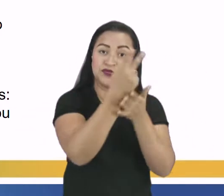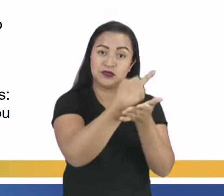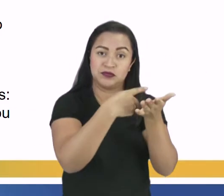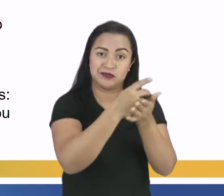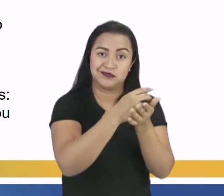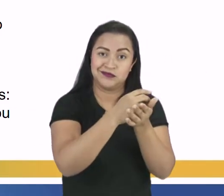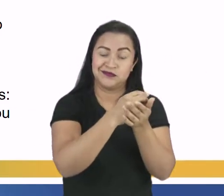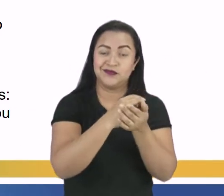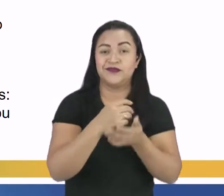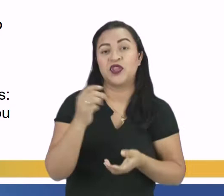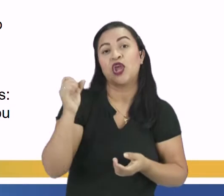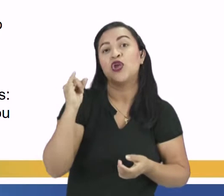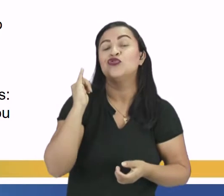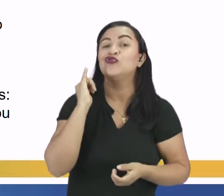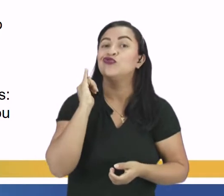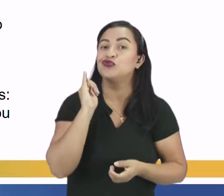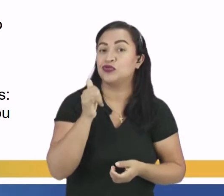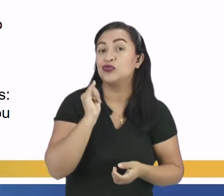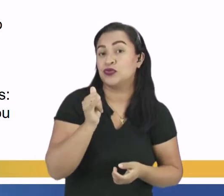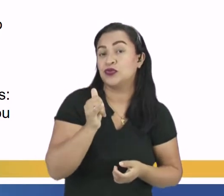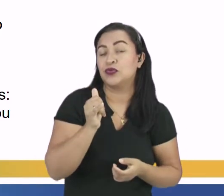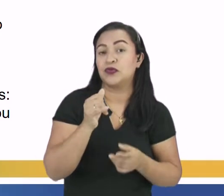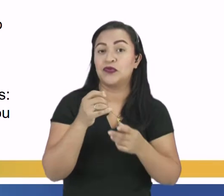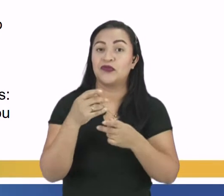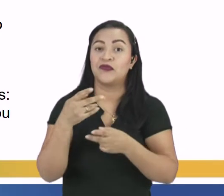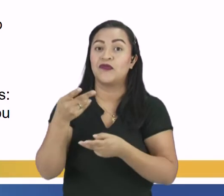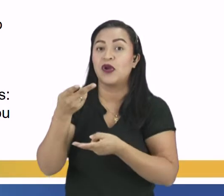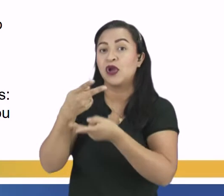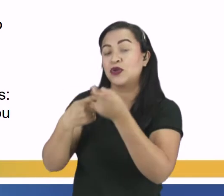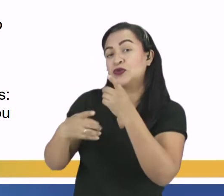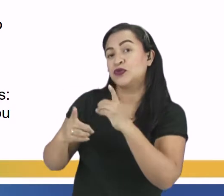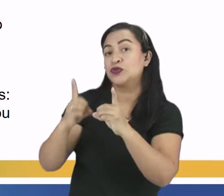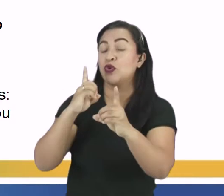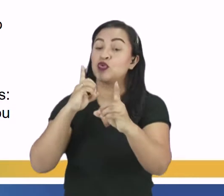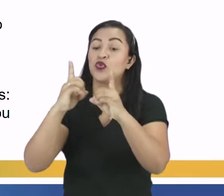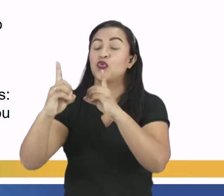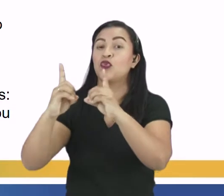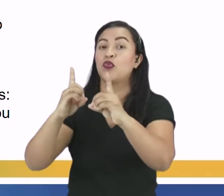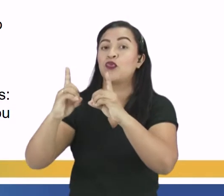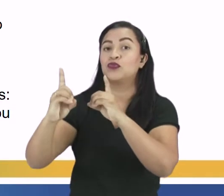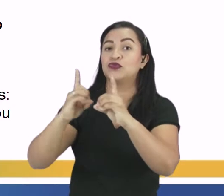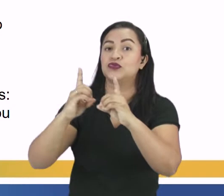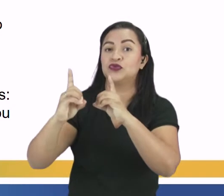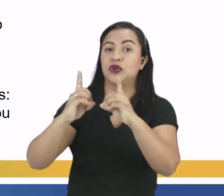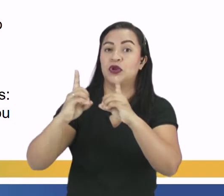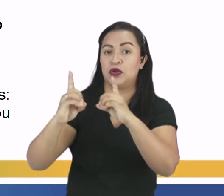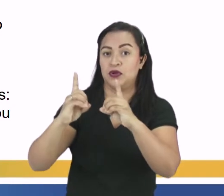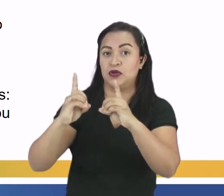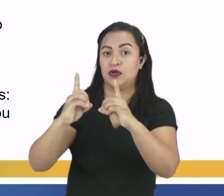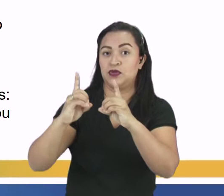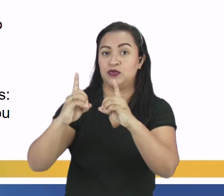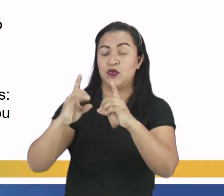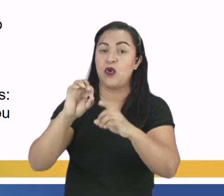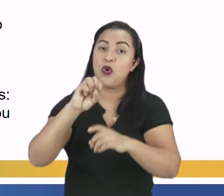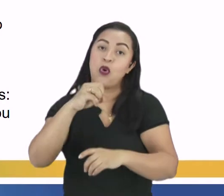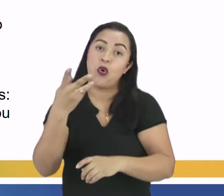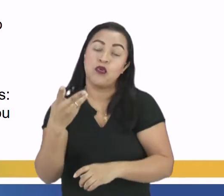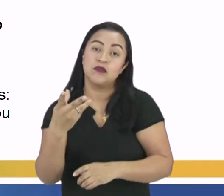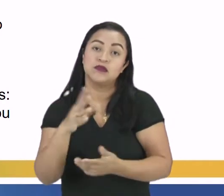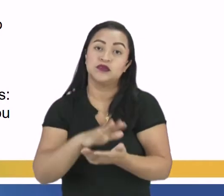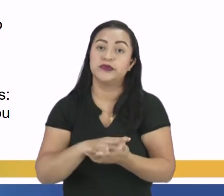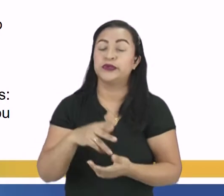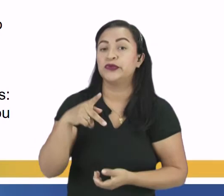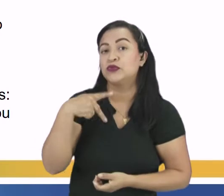conversacional, tanto de um monólogo quanto de um solilóquio, ou seja, tanto de uma pessoa falando sozinha, como de